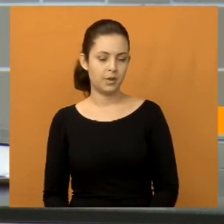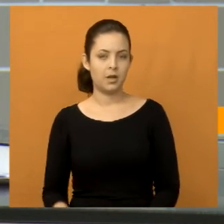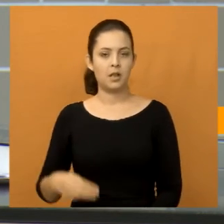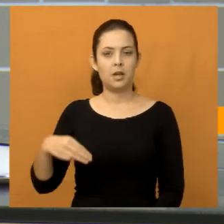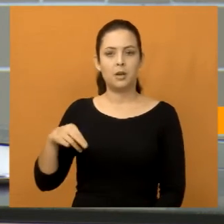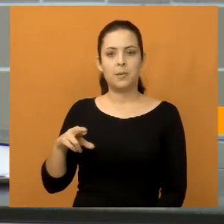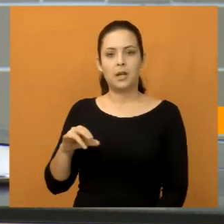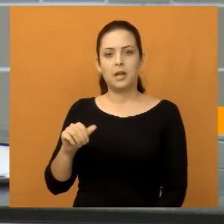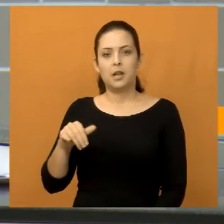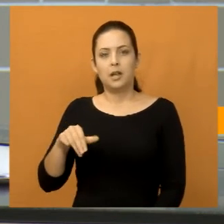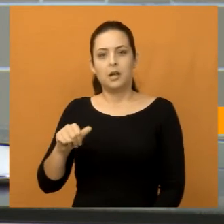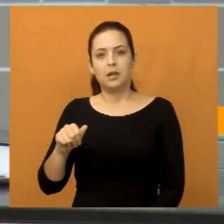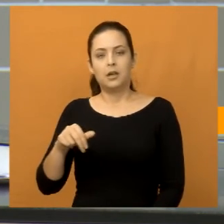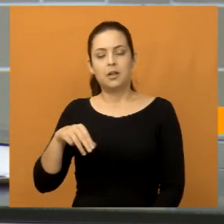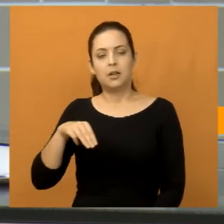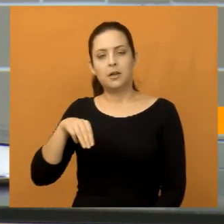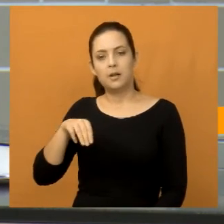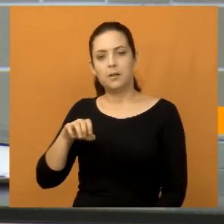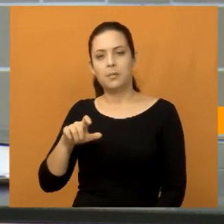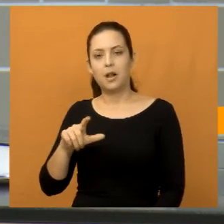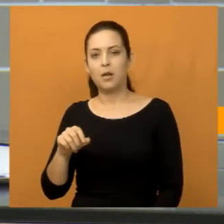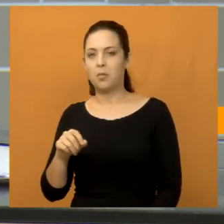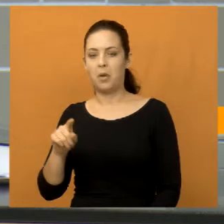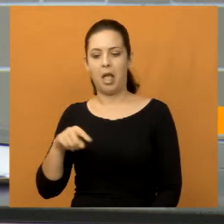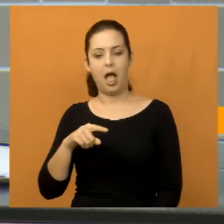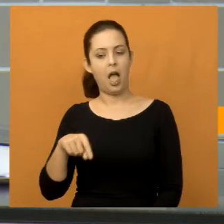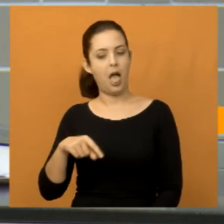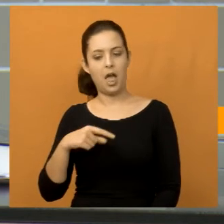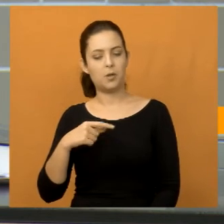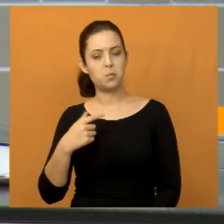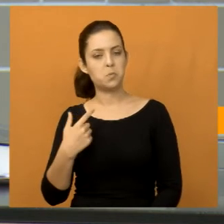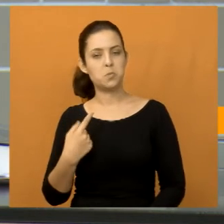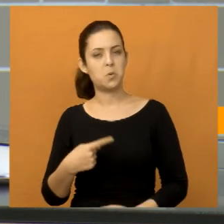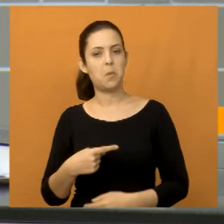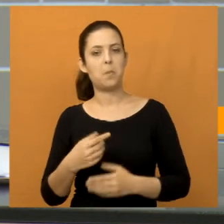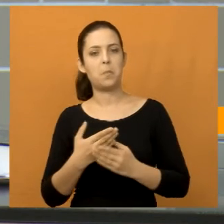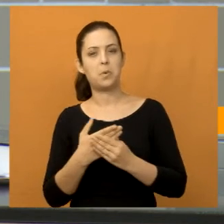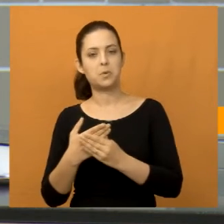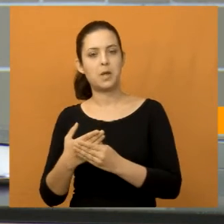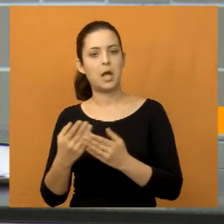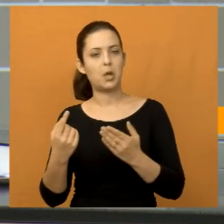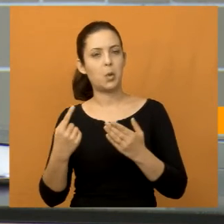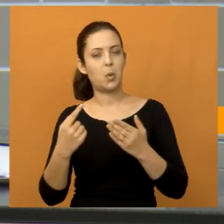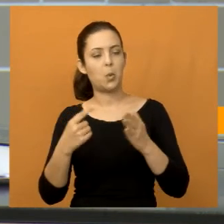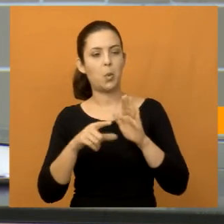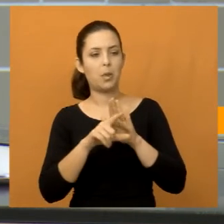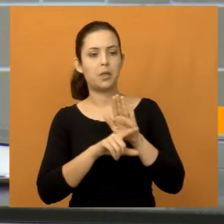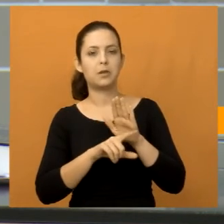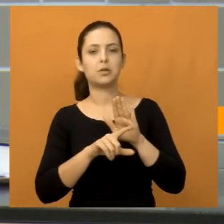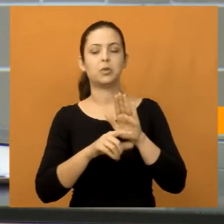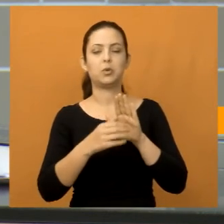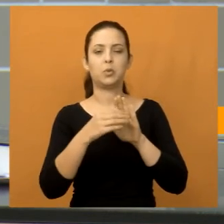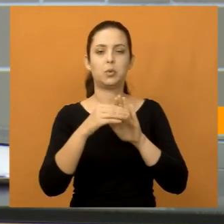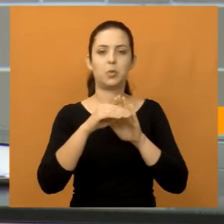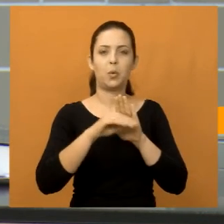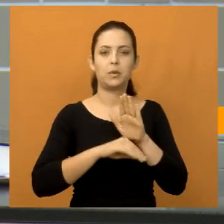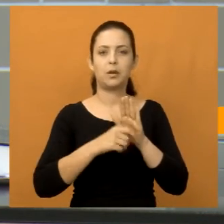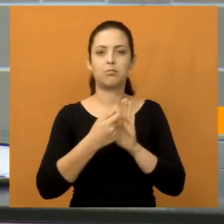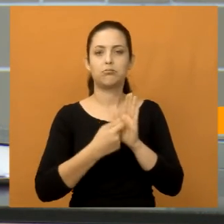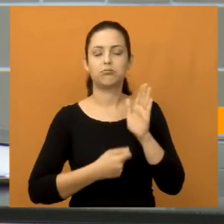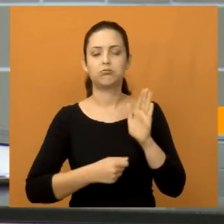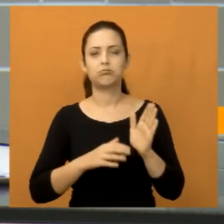Mariana Rosa de Melo Fagionato negou qualquer irregularidade nos processos de contratação de serviços na